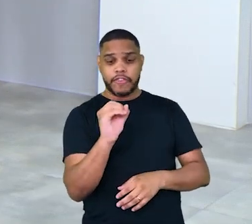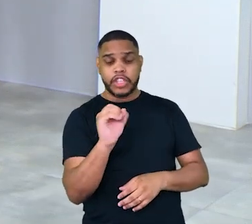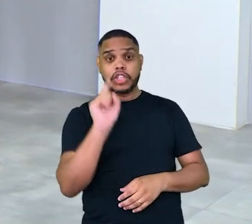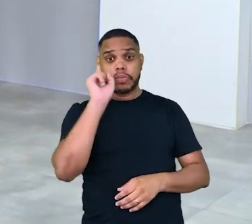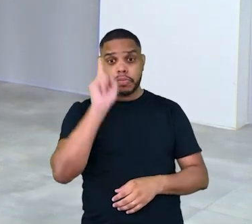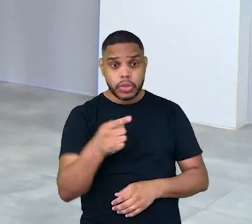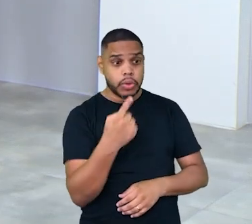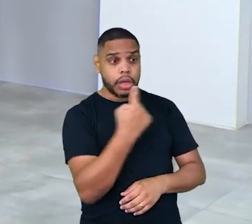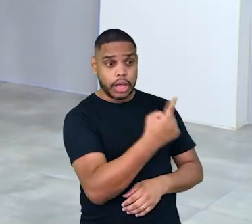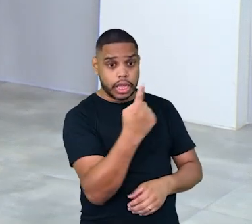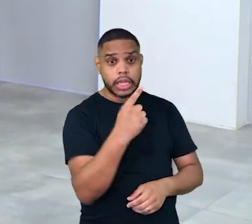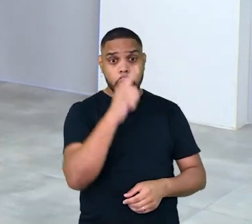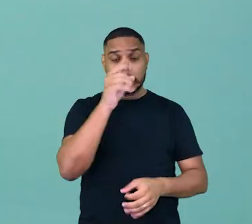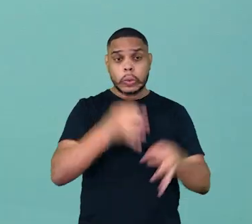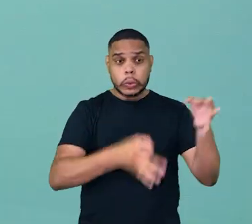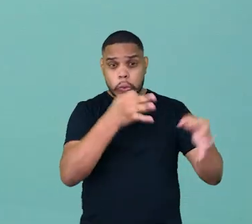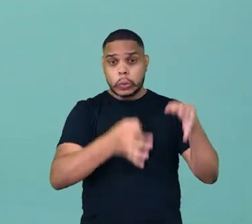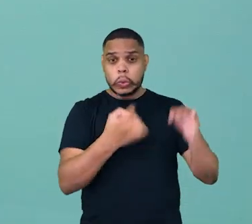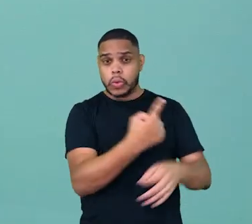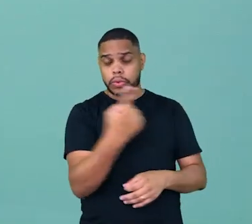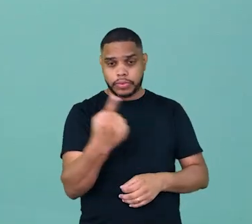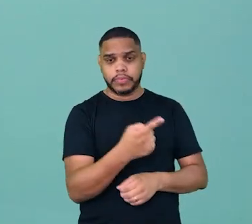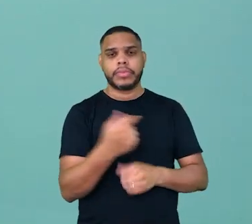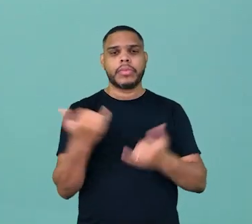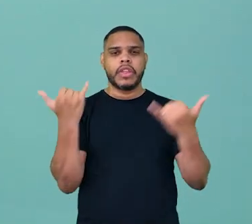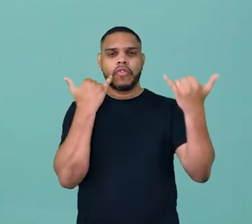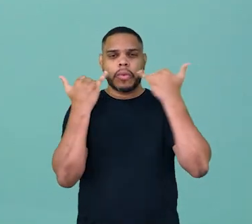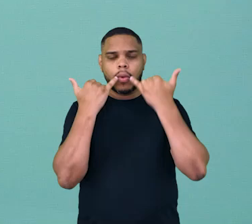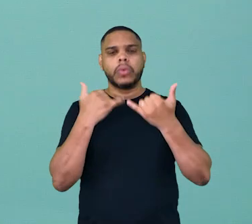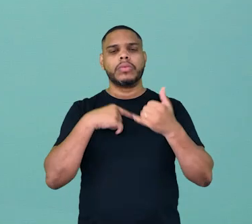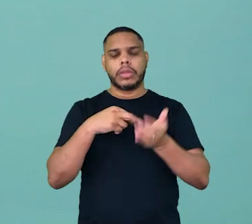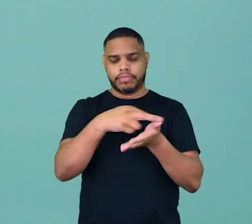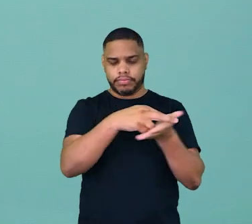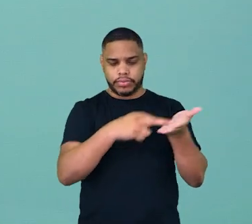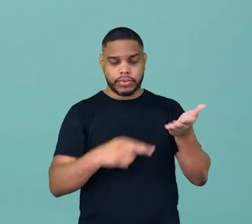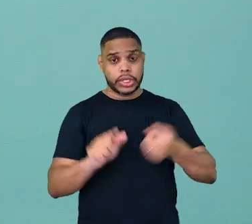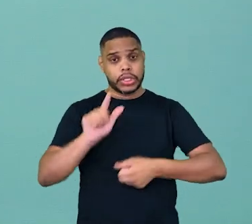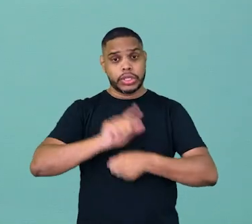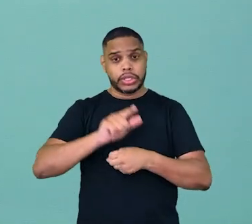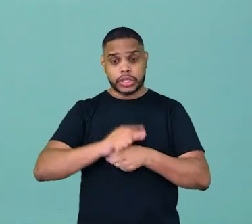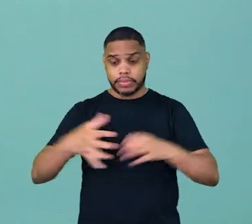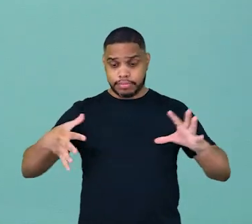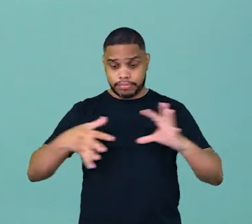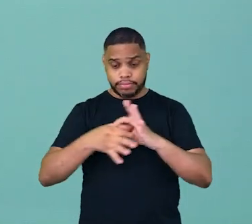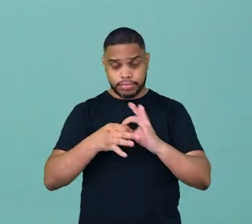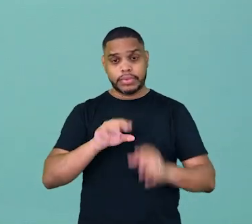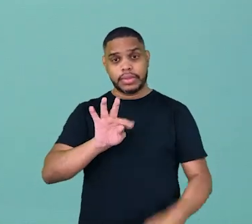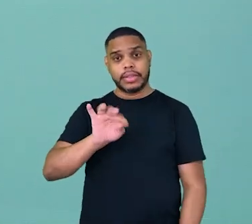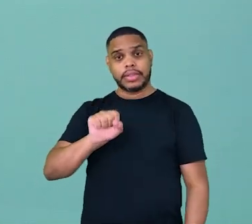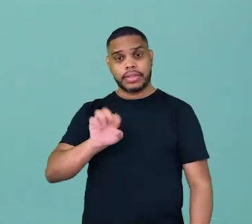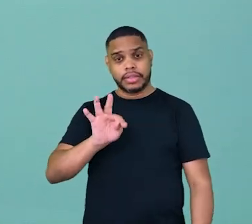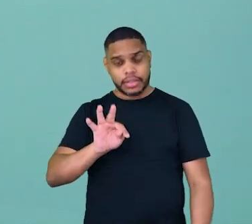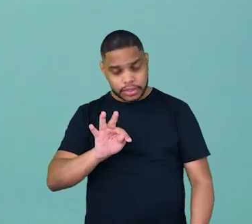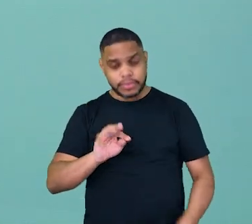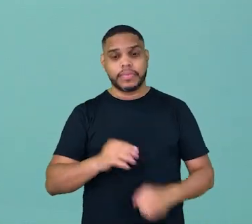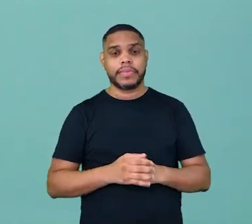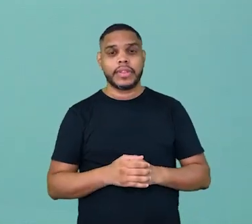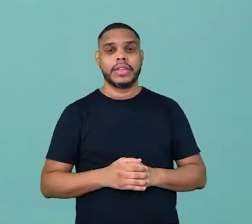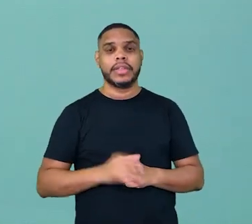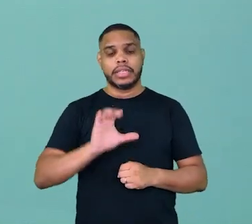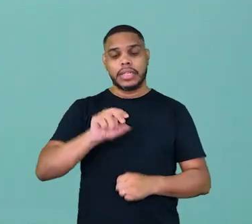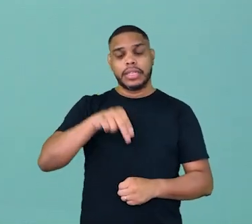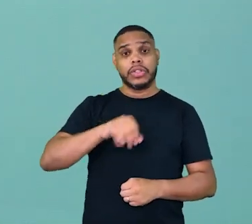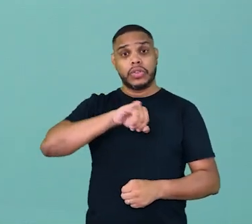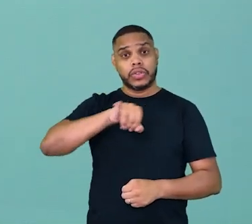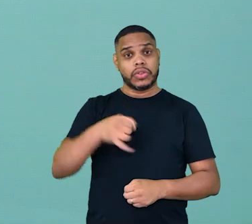mil processos no ano passado. Os dados fazem parte do relatório de gestão integrado do TST, do Conselho Superior